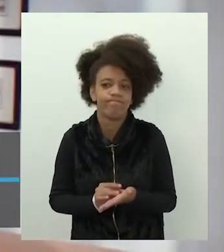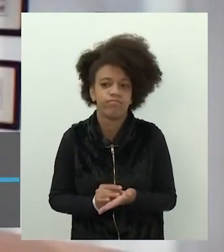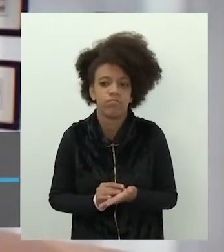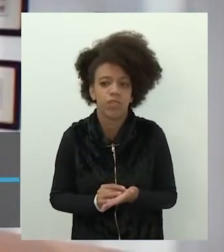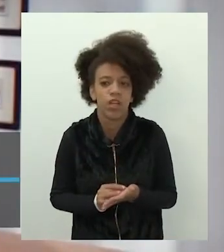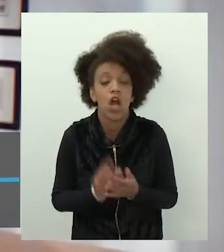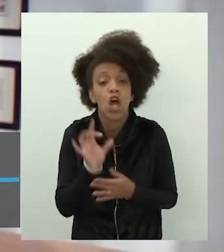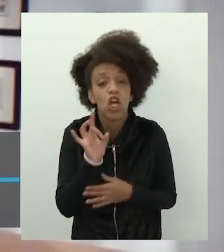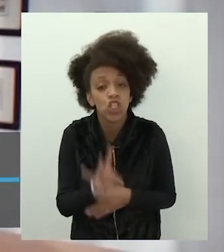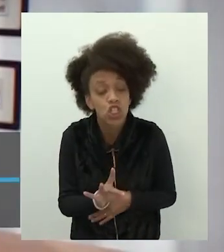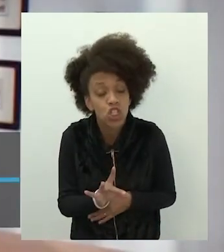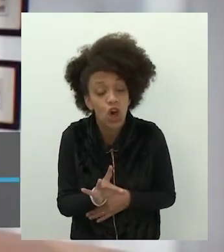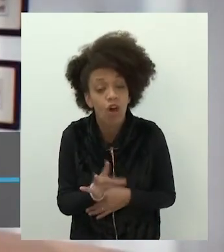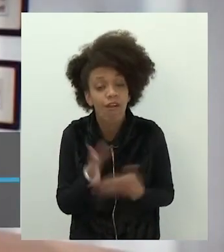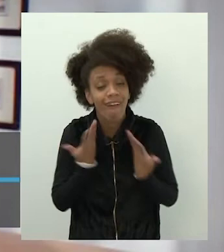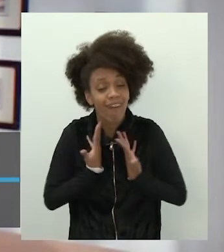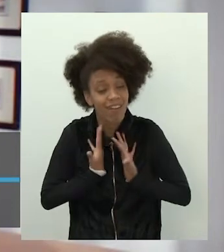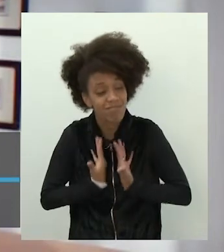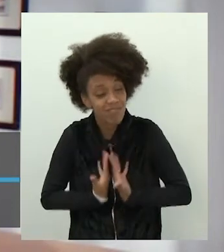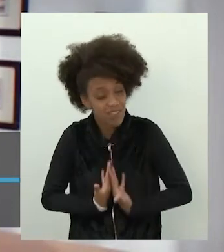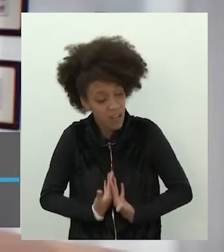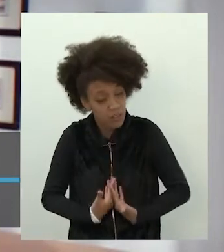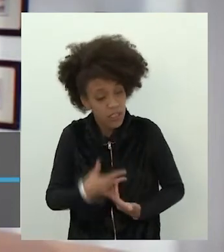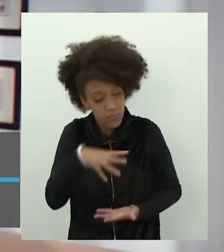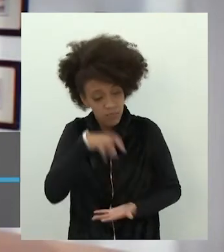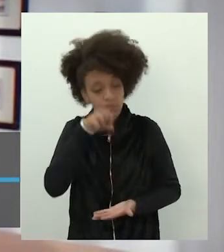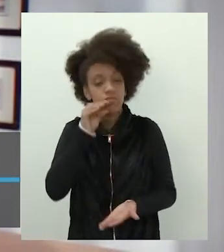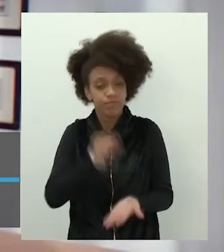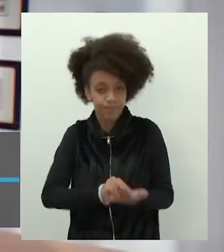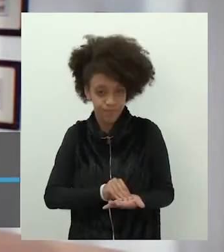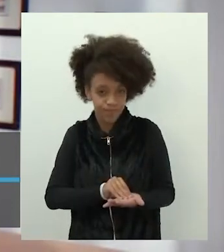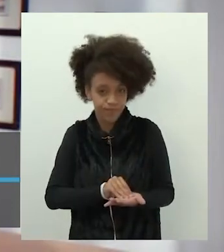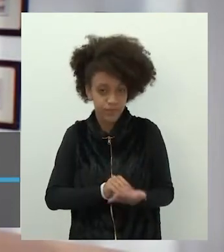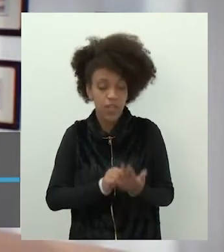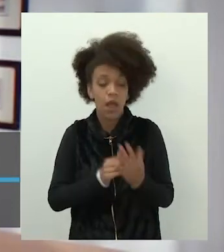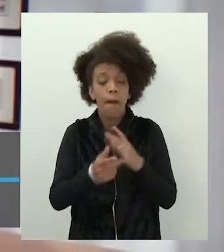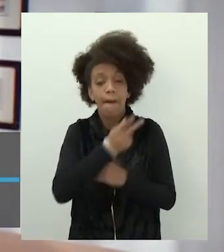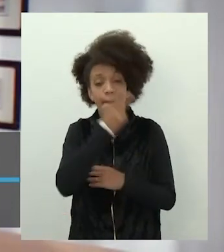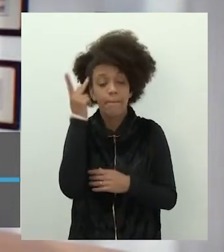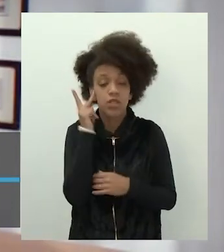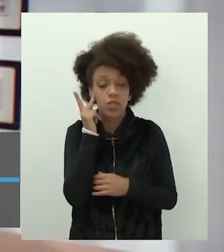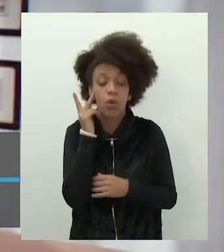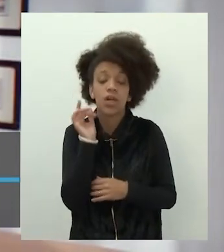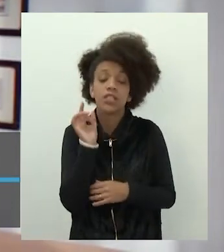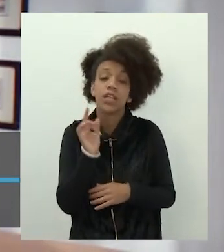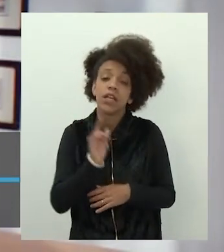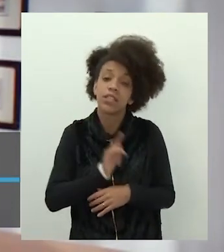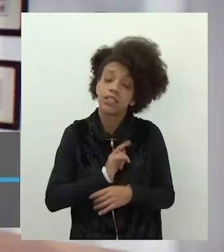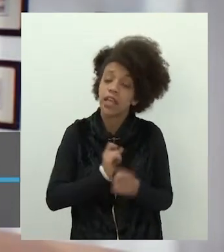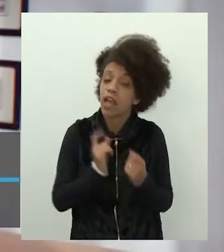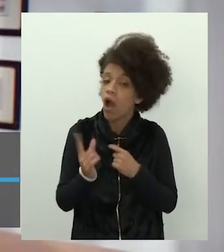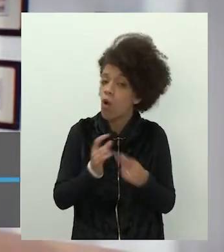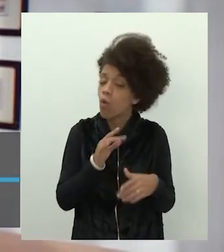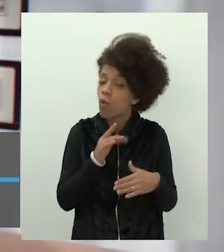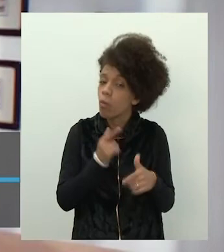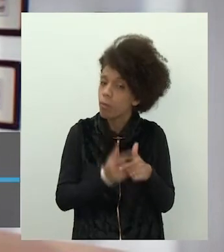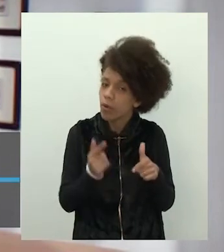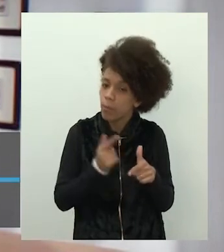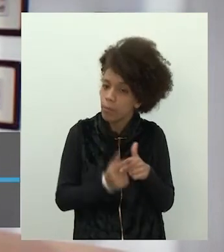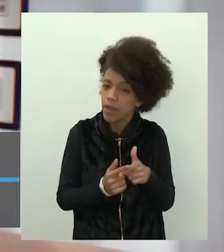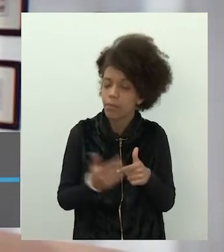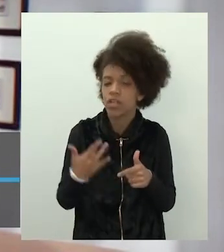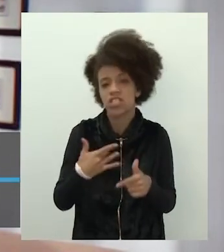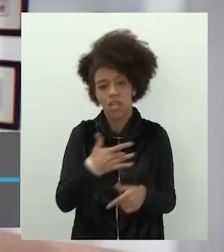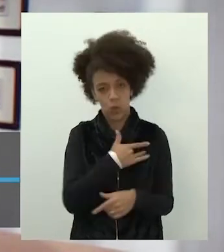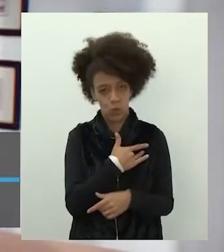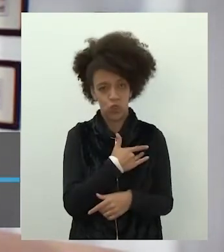Só ficam cansadas e com falta de ar pessoas que têm algum problema de